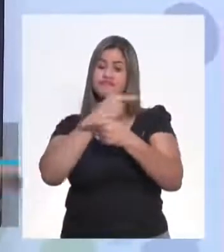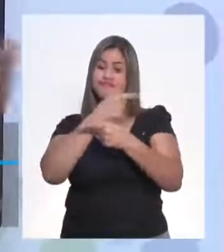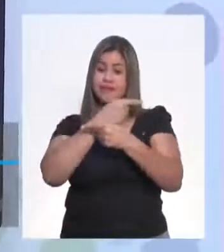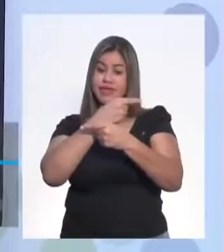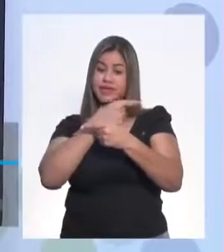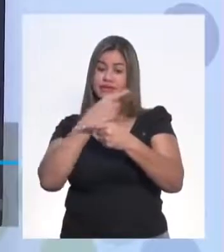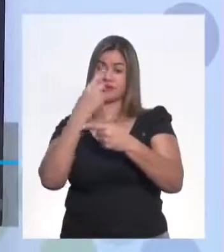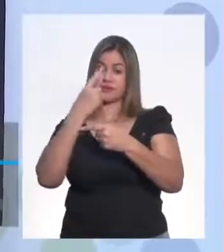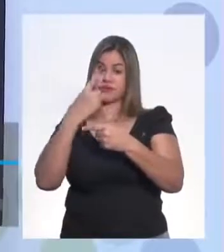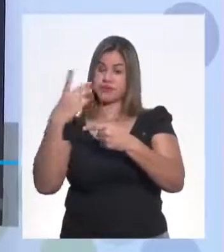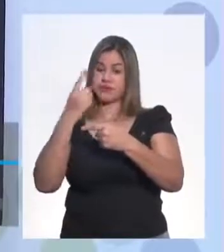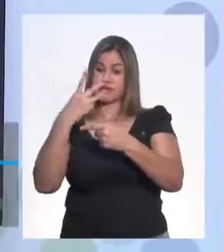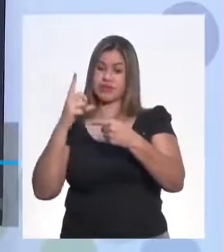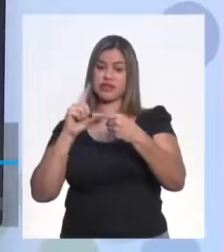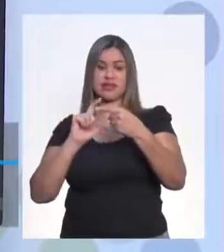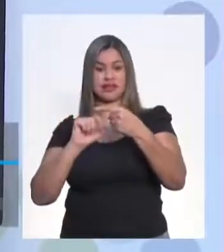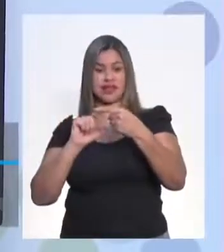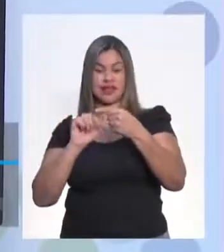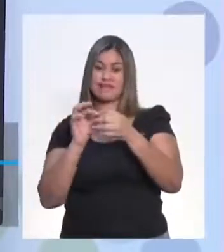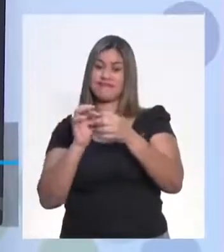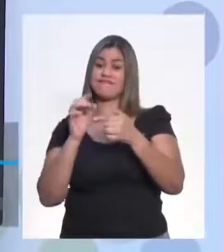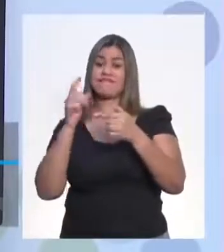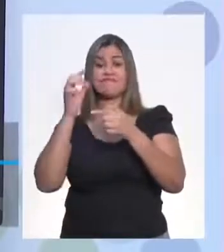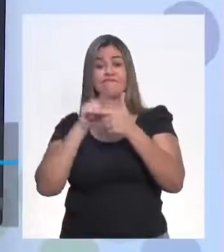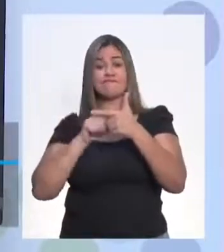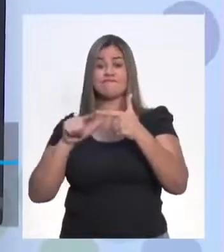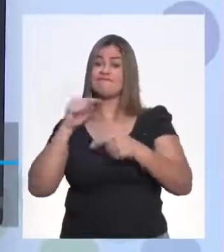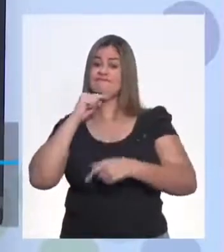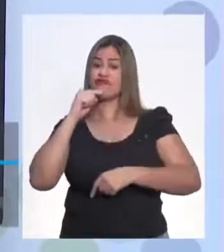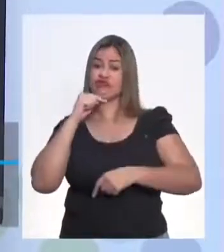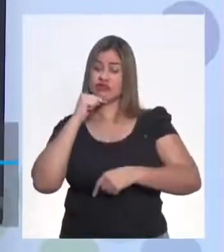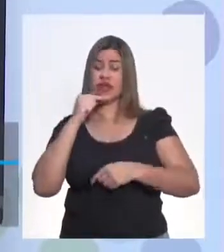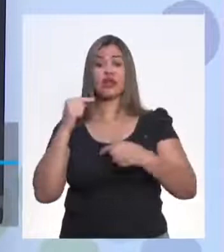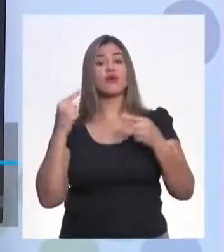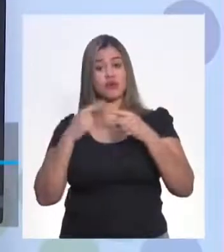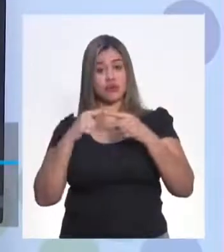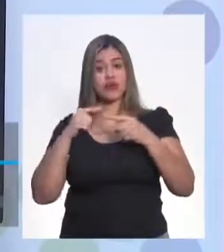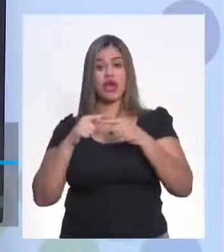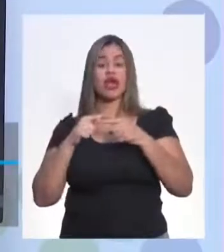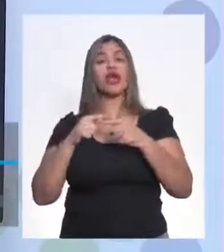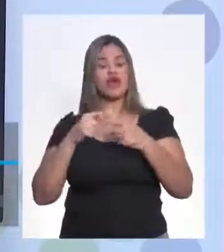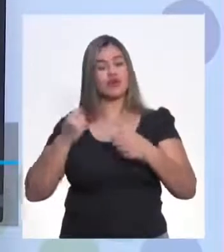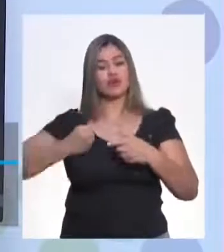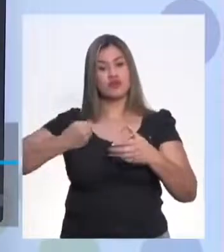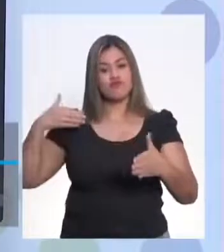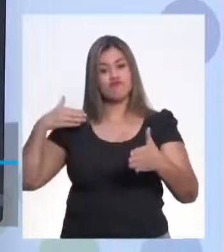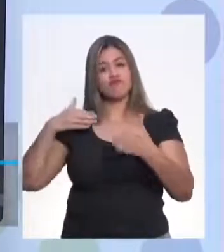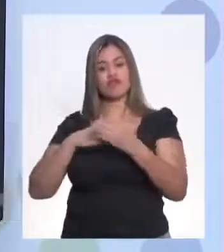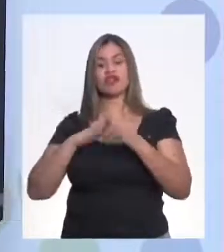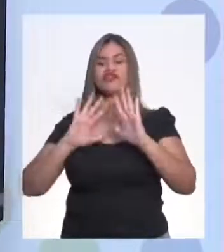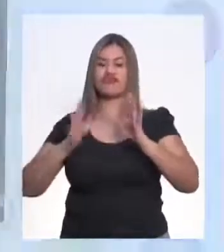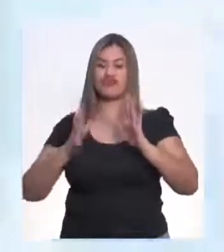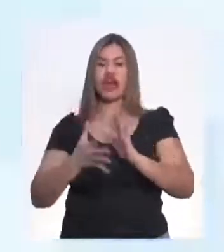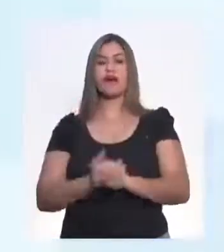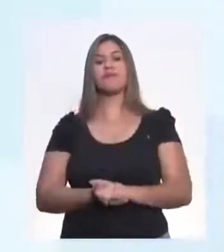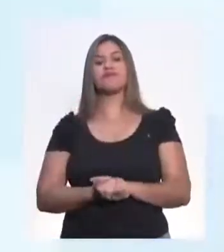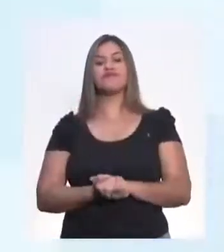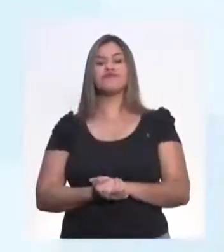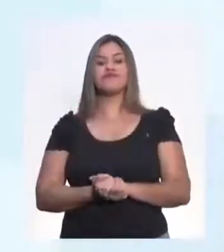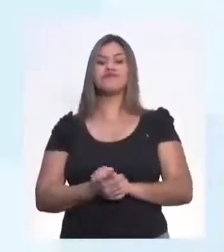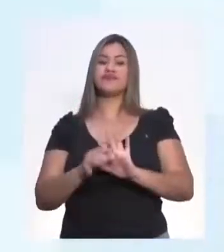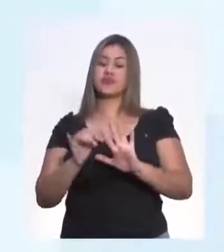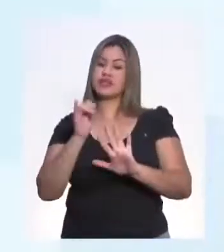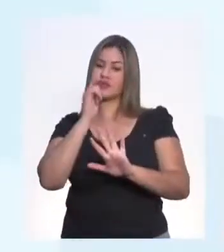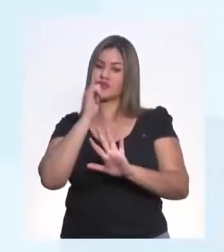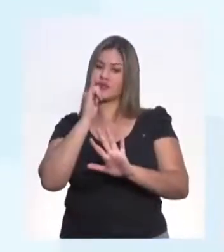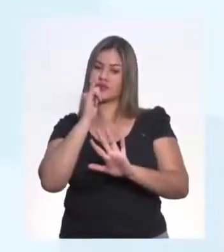simplificar, porque já está na forma irredutível. E aí, vocês entenderam? Então, olha, retomando. Se eu tenho